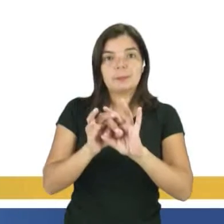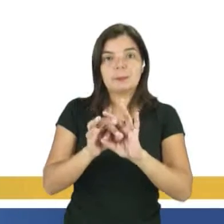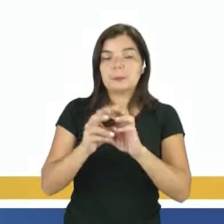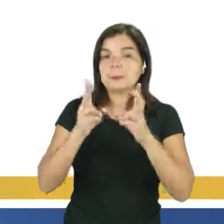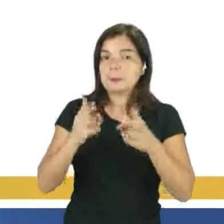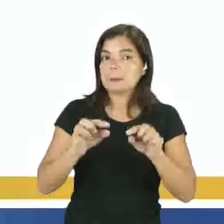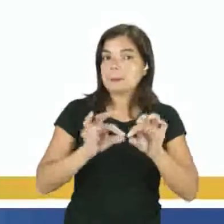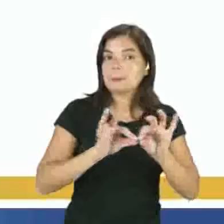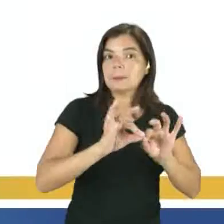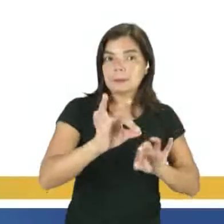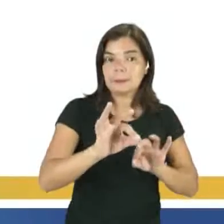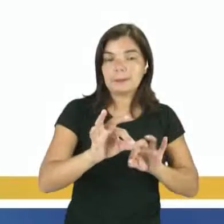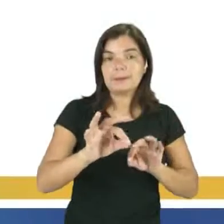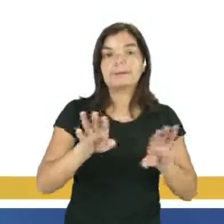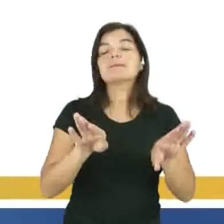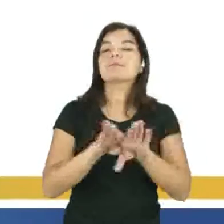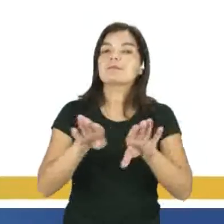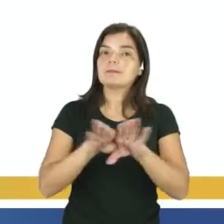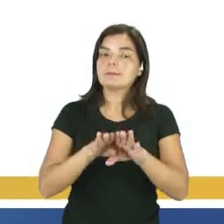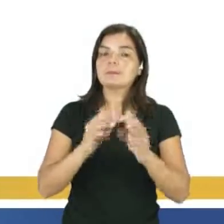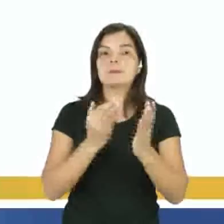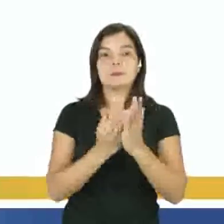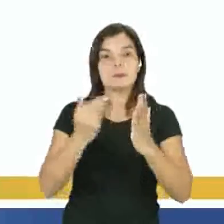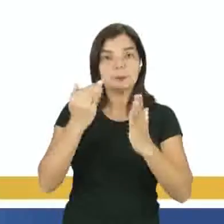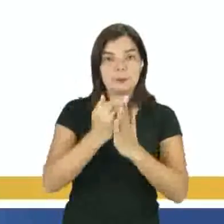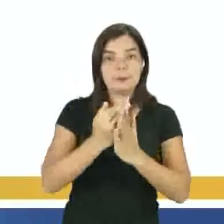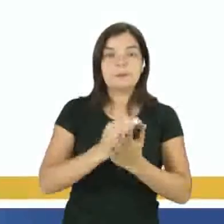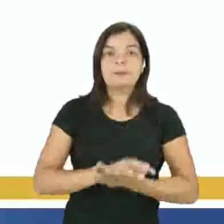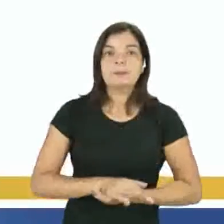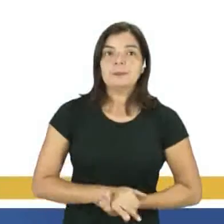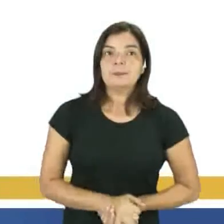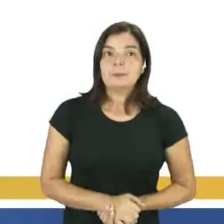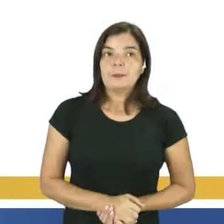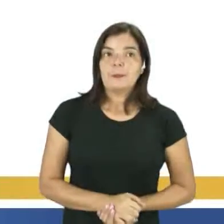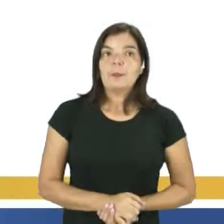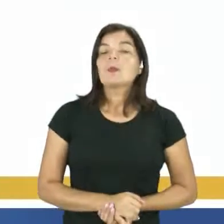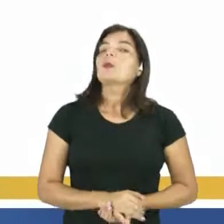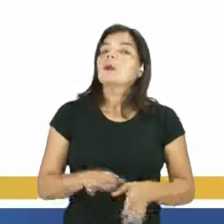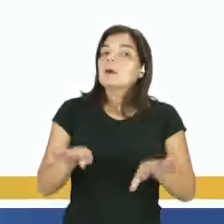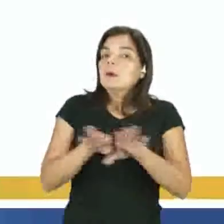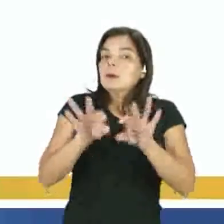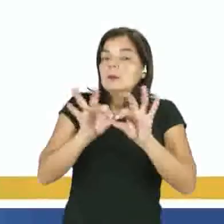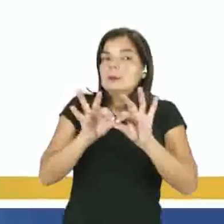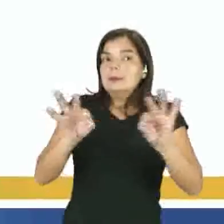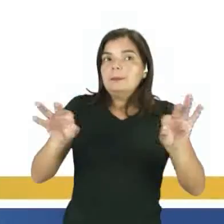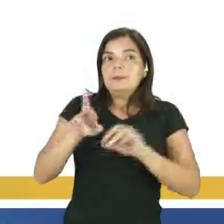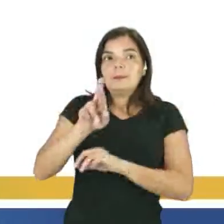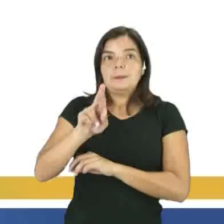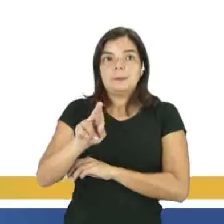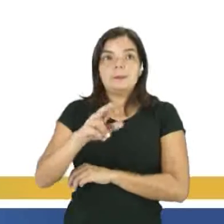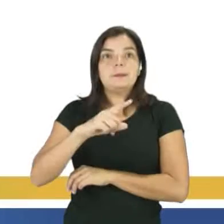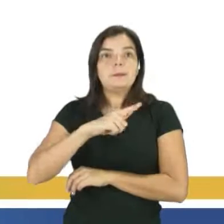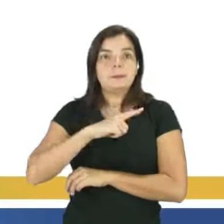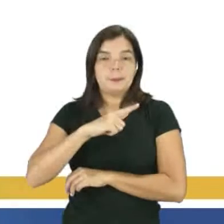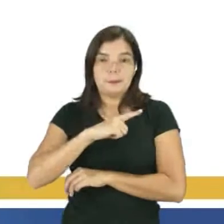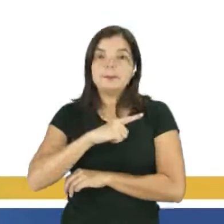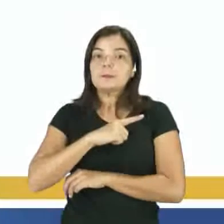reta, certo? Retas sobrepostas. E pode acontecer das retas R e